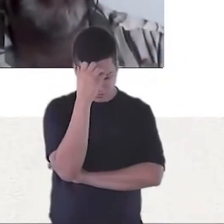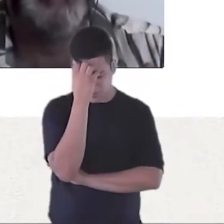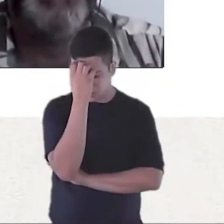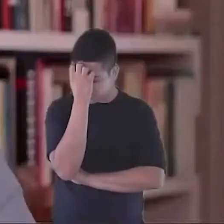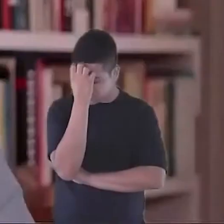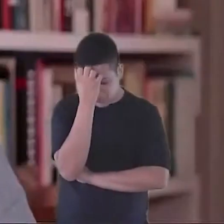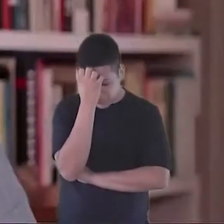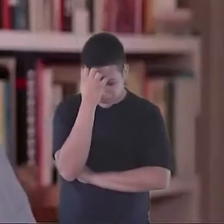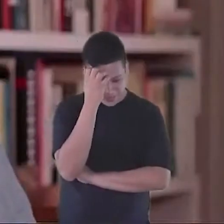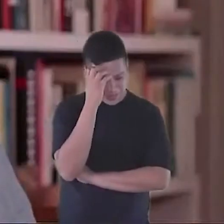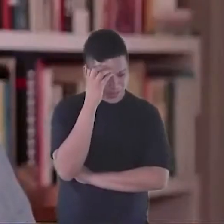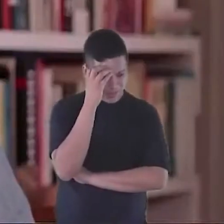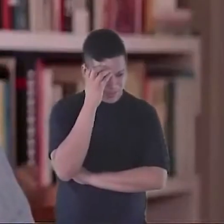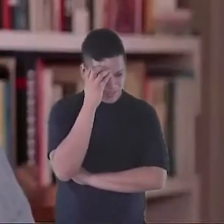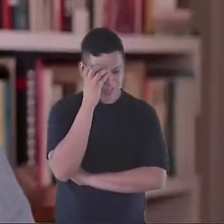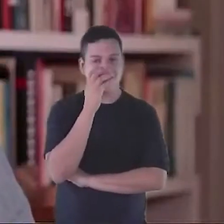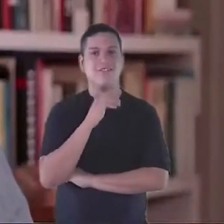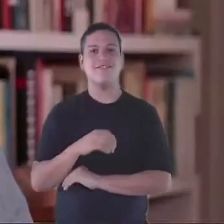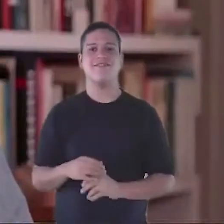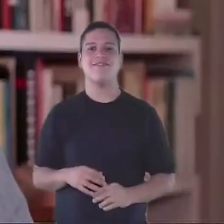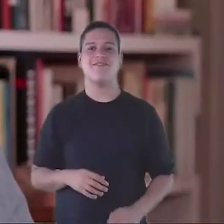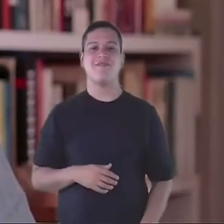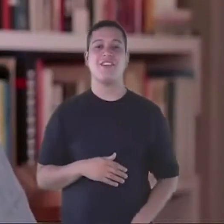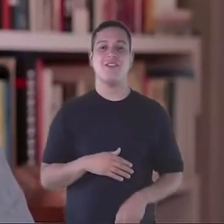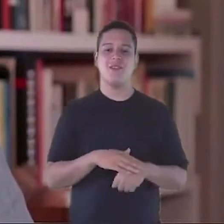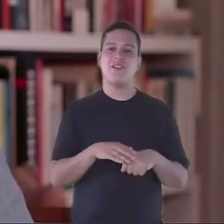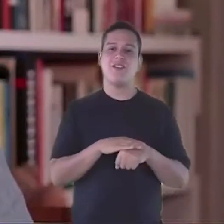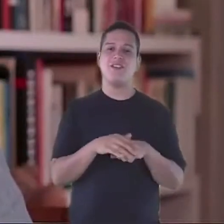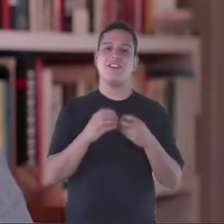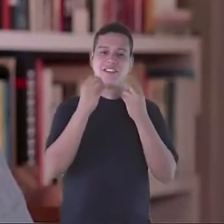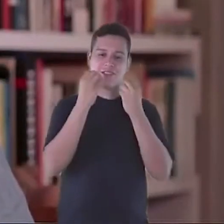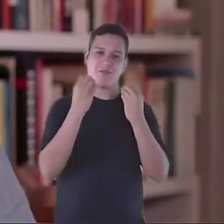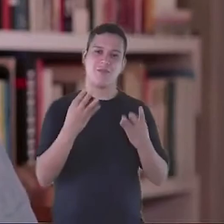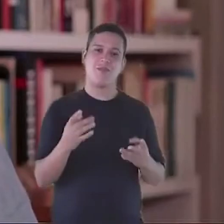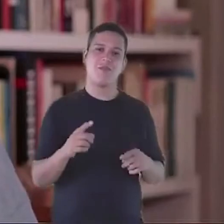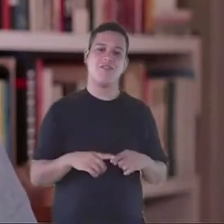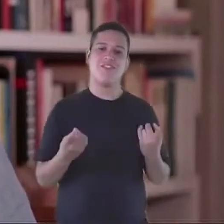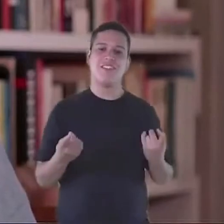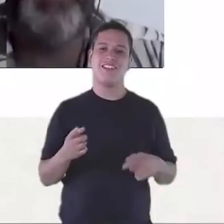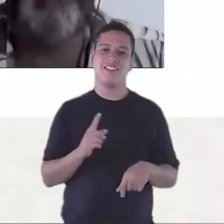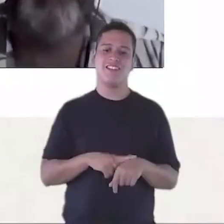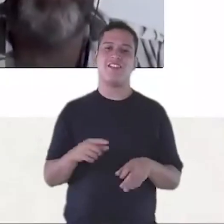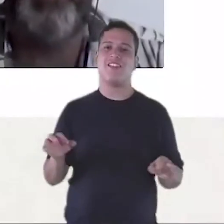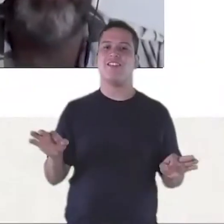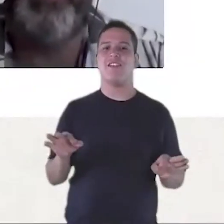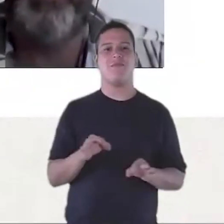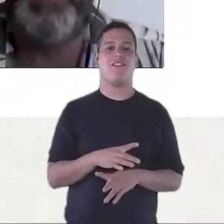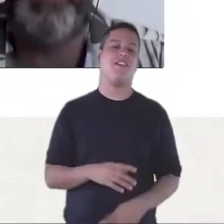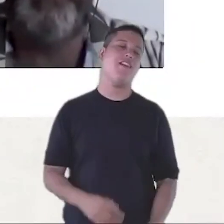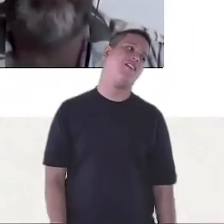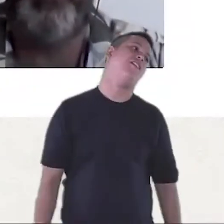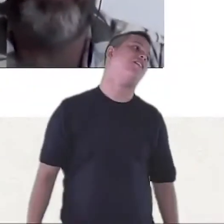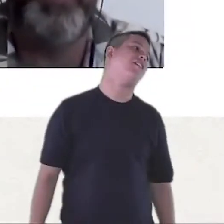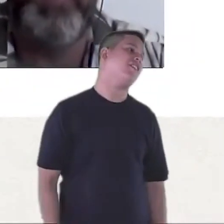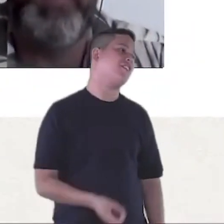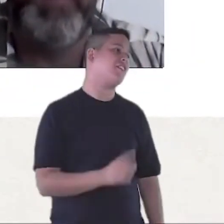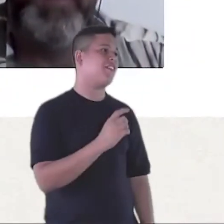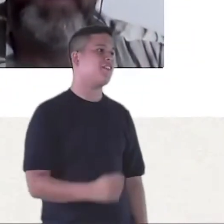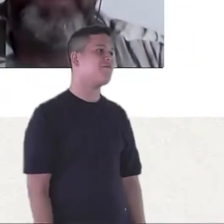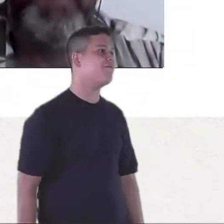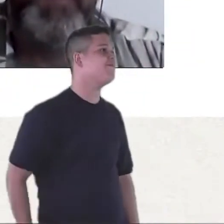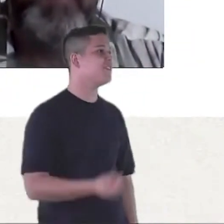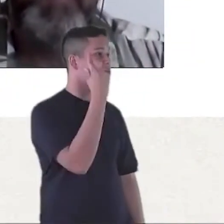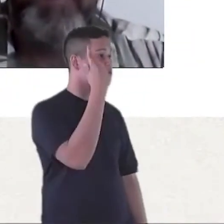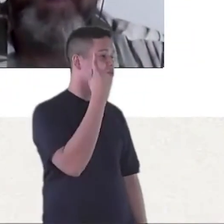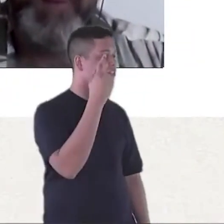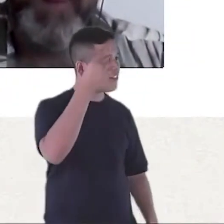Ô, Carpi, a conversa tá ótima, mas já tá na hora de terminar. Ah, não, isso aí é um absurdo. Isso aí é uma injustiça. Essa